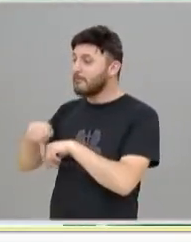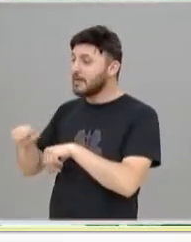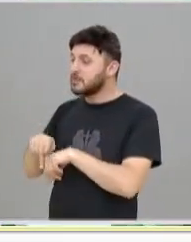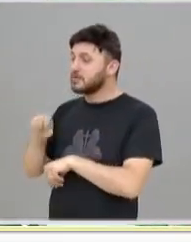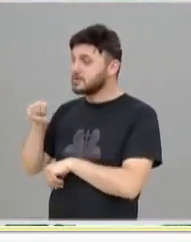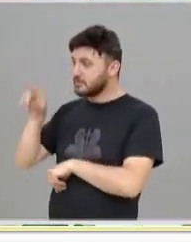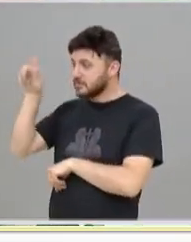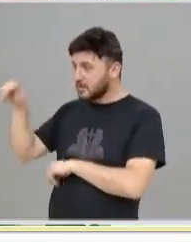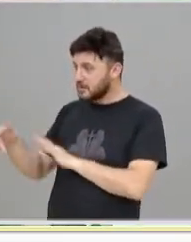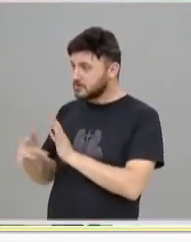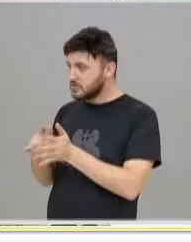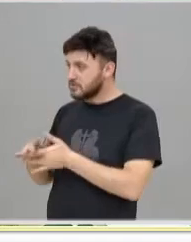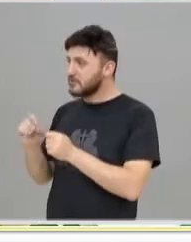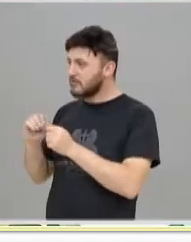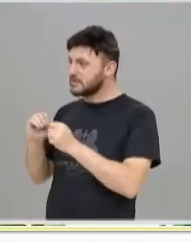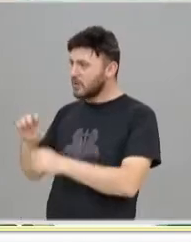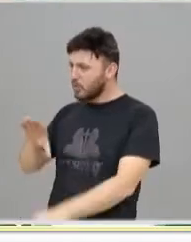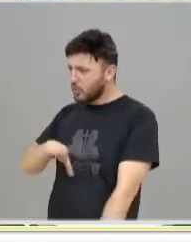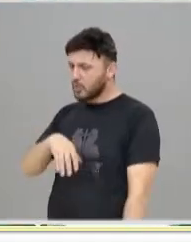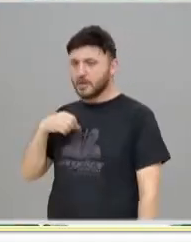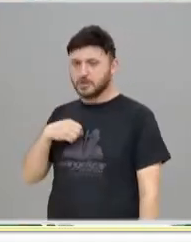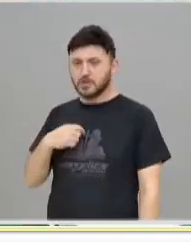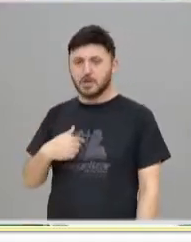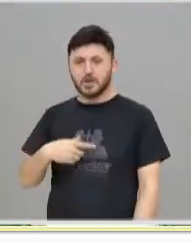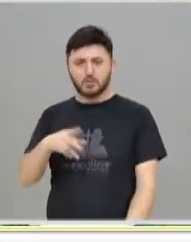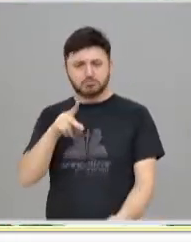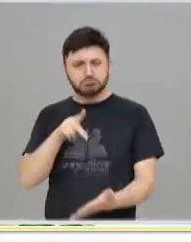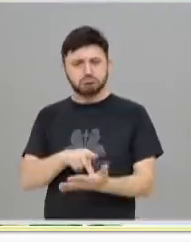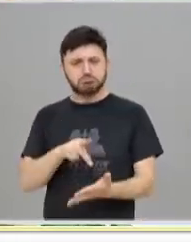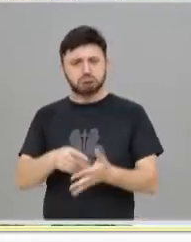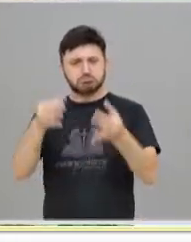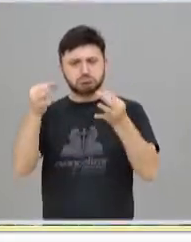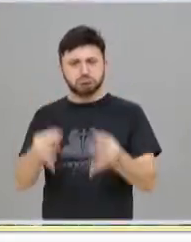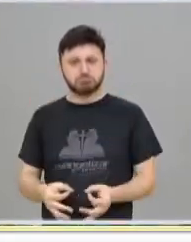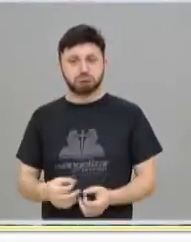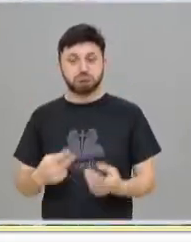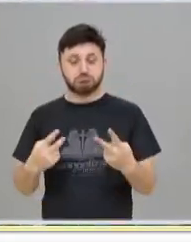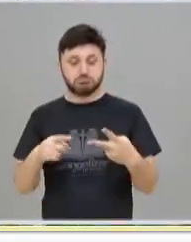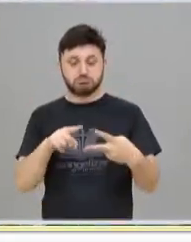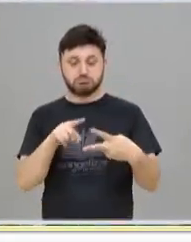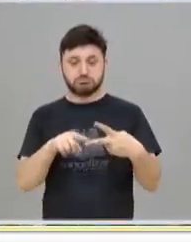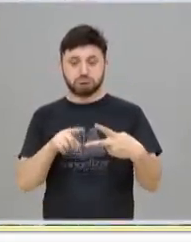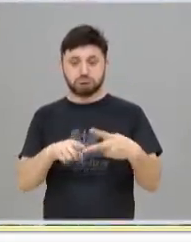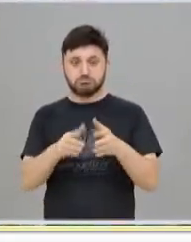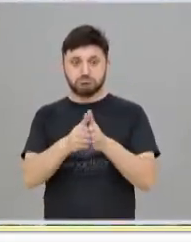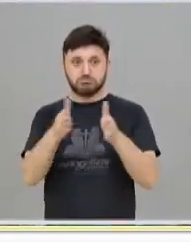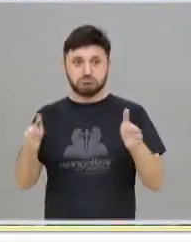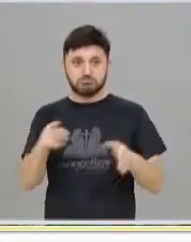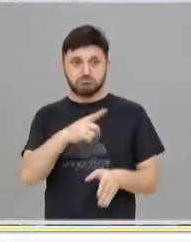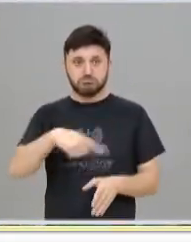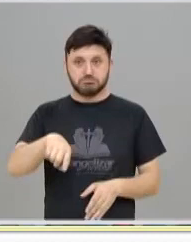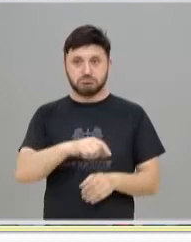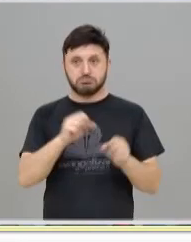águas. E eu quero afirmar a segunda parte: você pode.